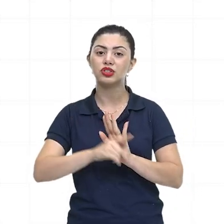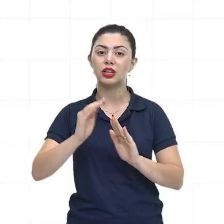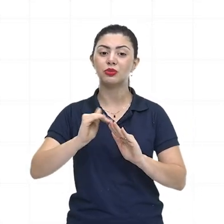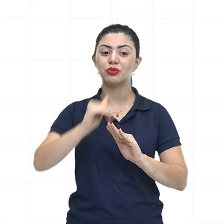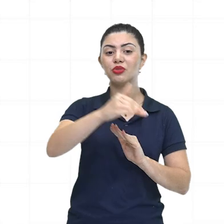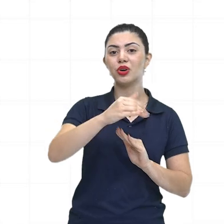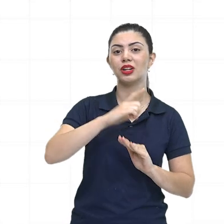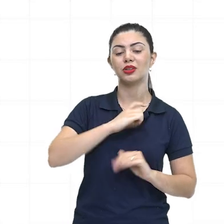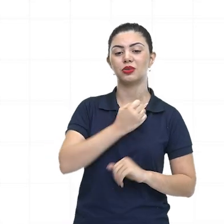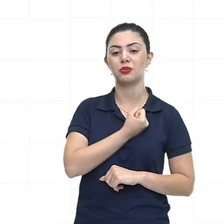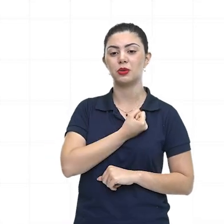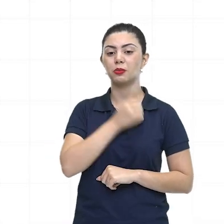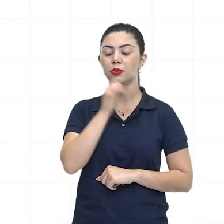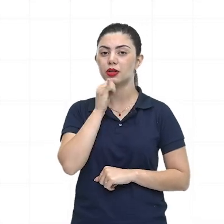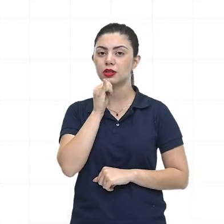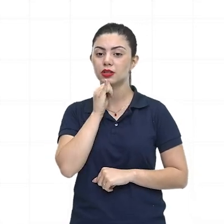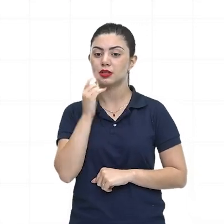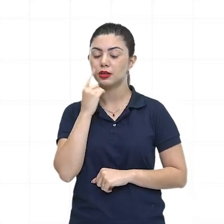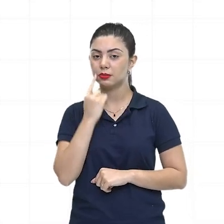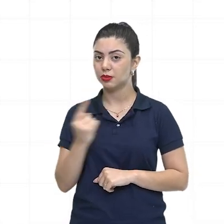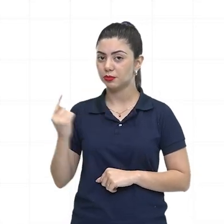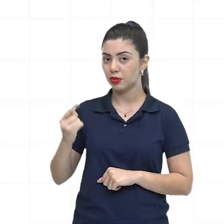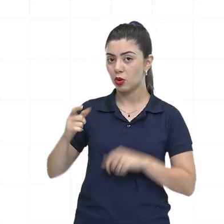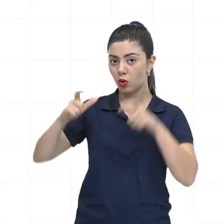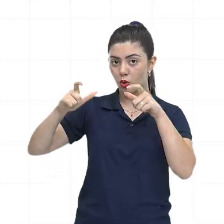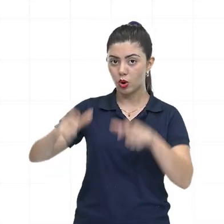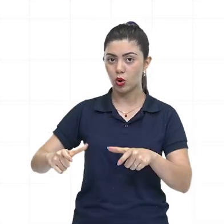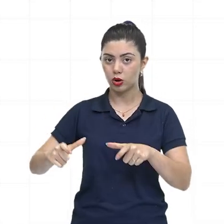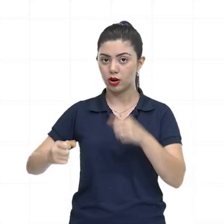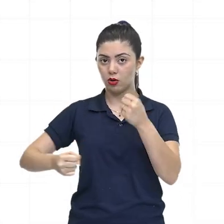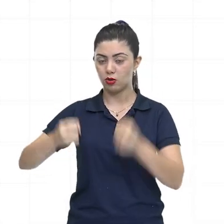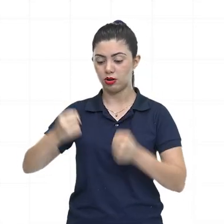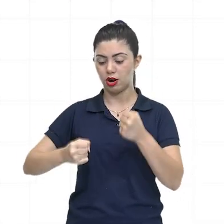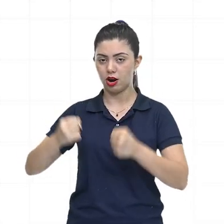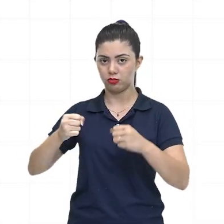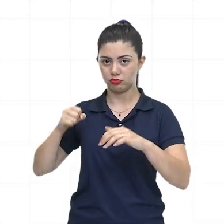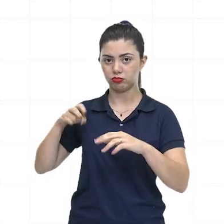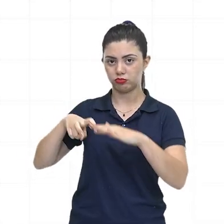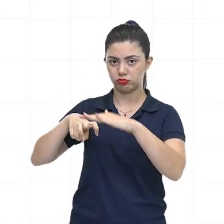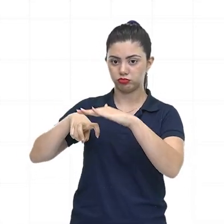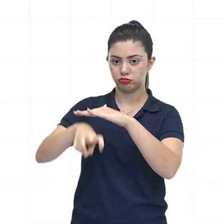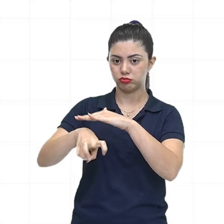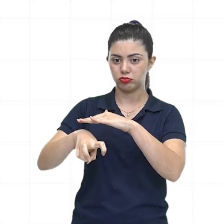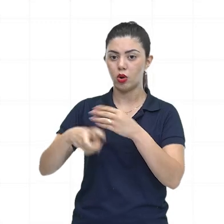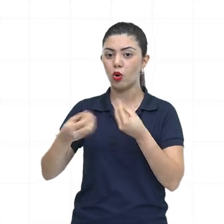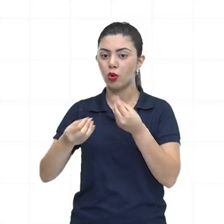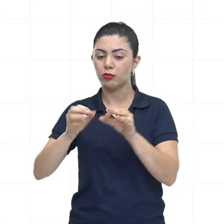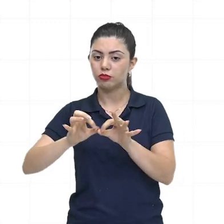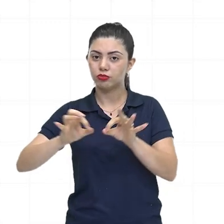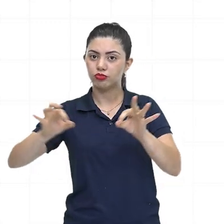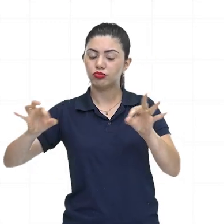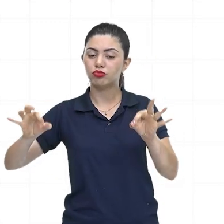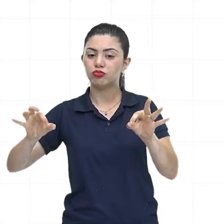exemplo, no caso da nossa garagem, ela tem essa dimensão aqui, né, de largura.